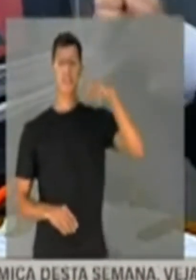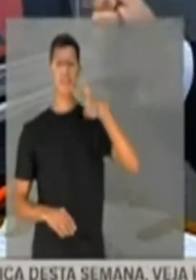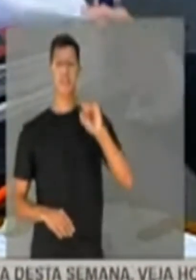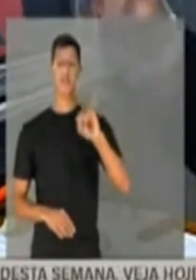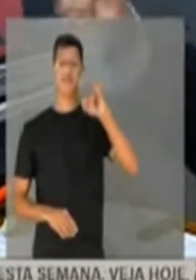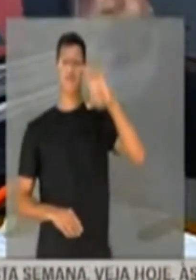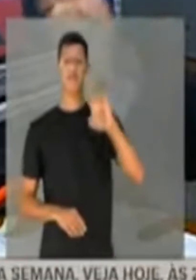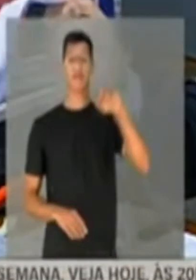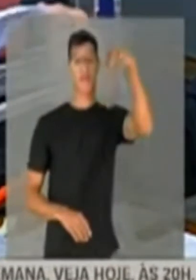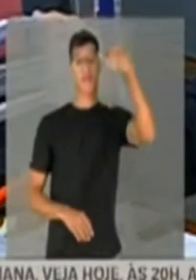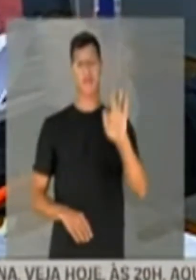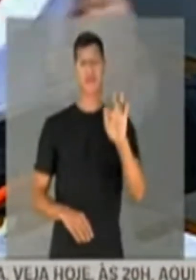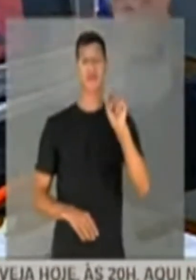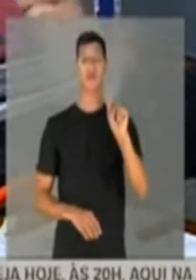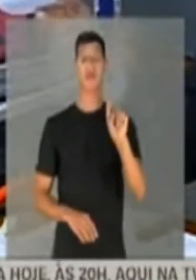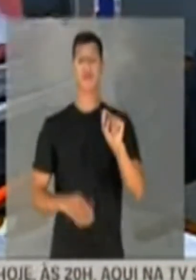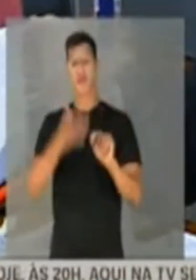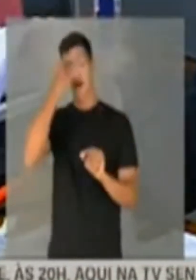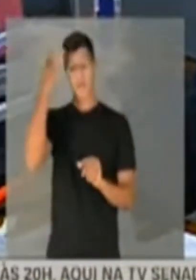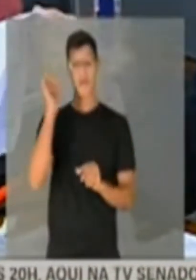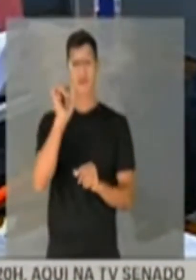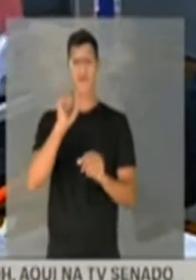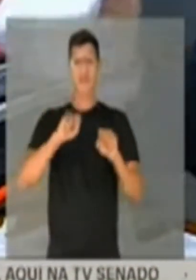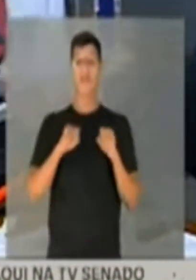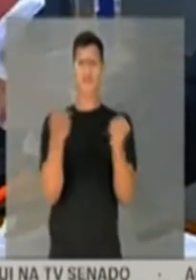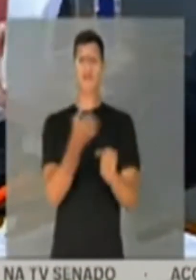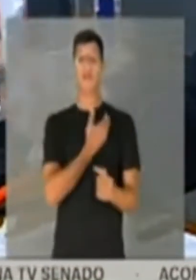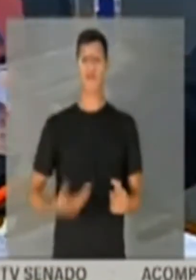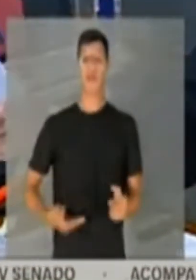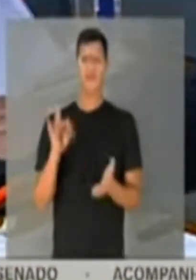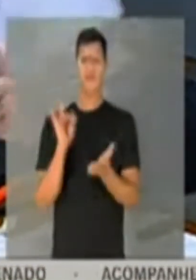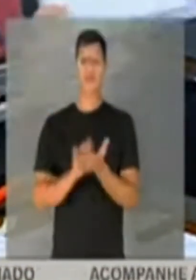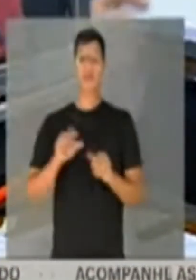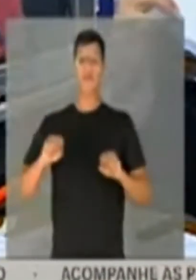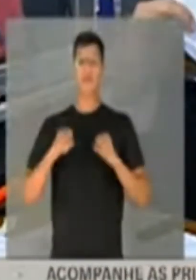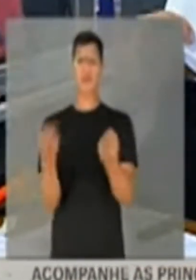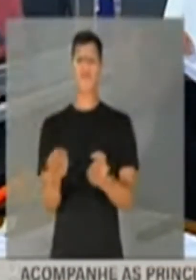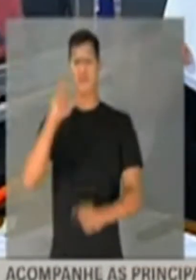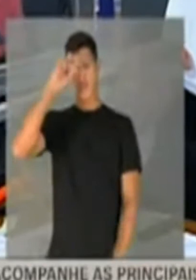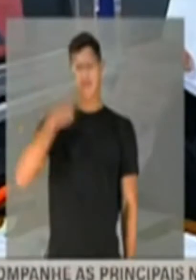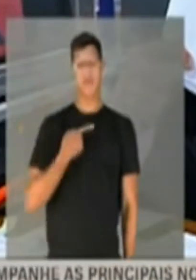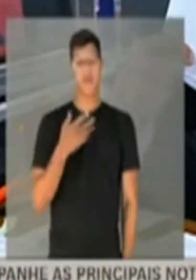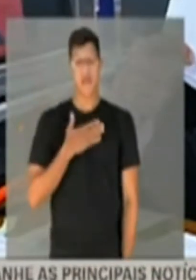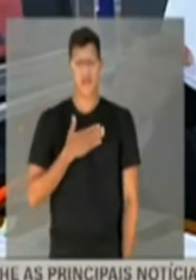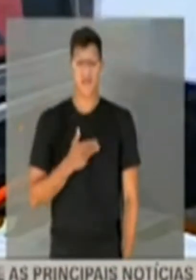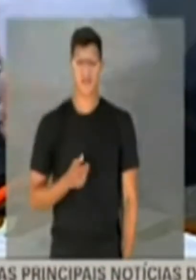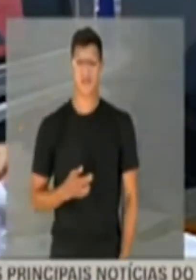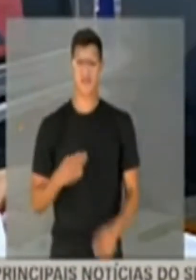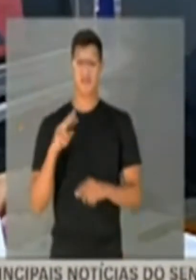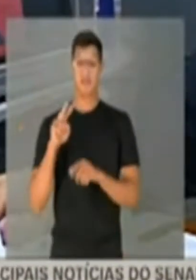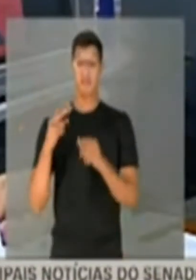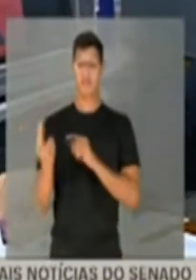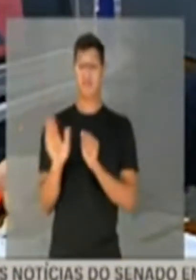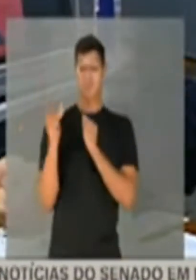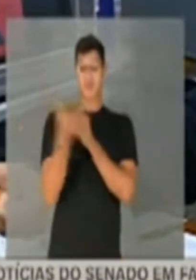e-voice, aqueles e-voice e tal. Foi a pessoa que foi defender o governo. Na verdade, ele foi defender a ele mesmo, porque ele